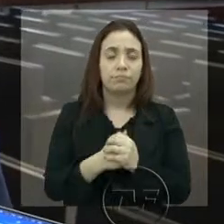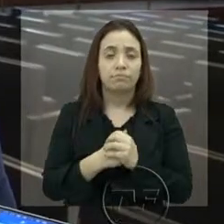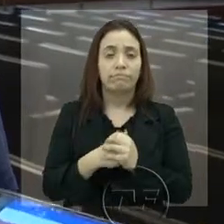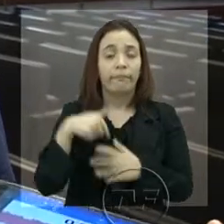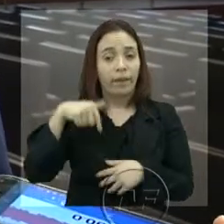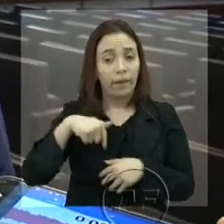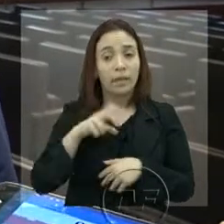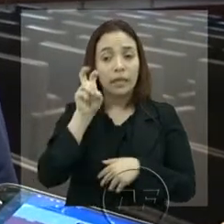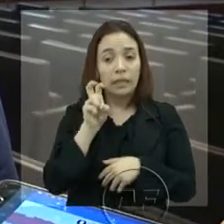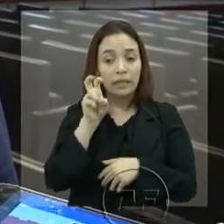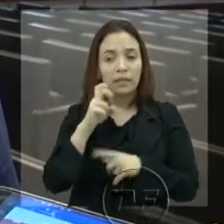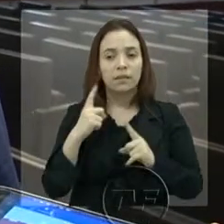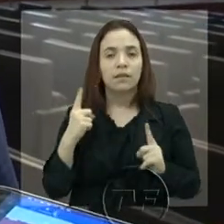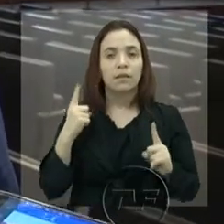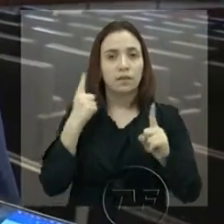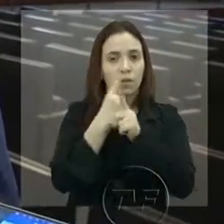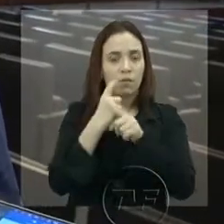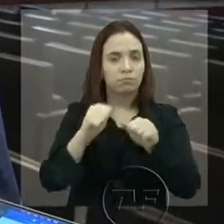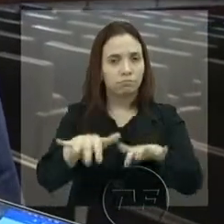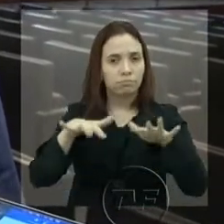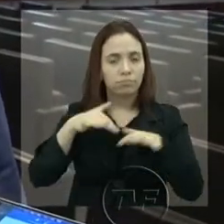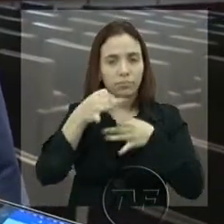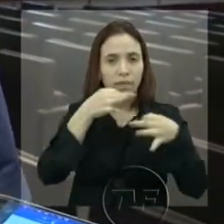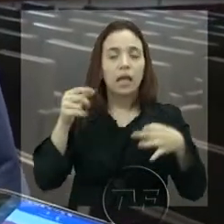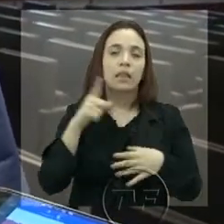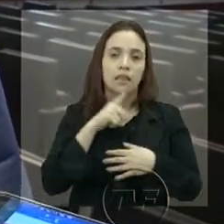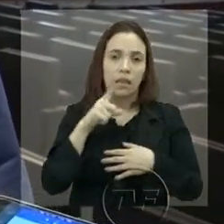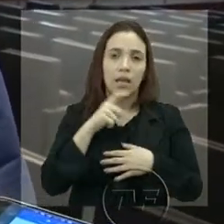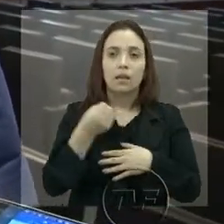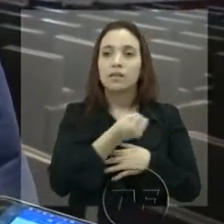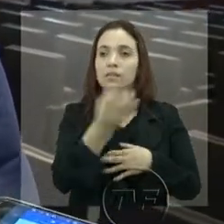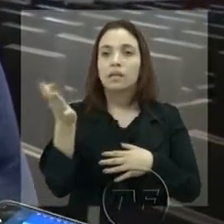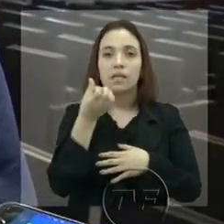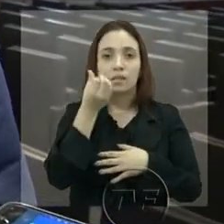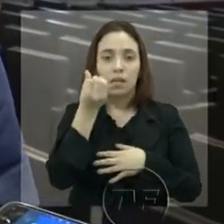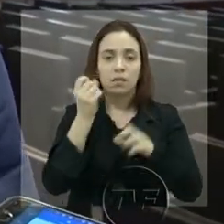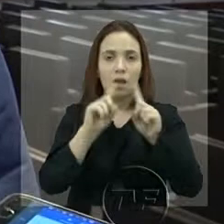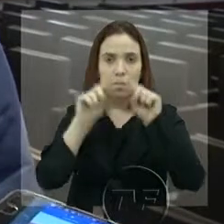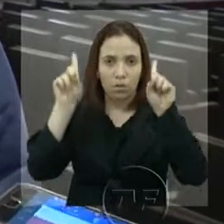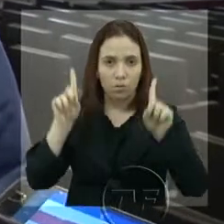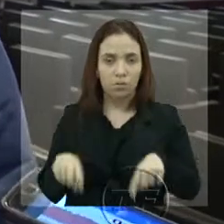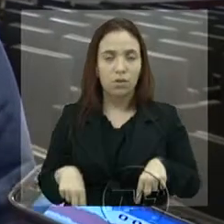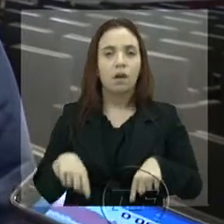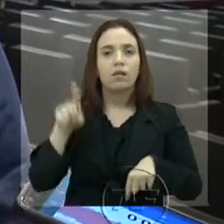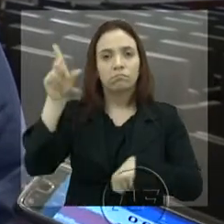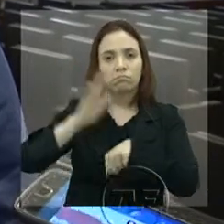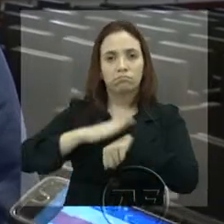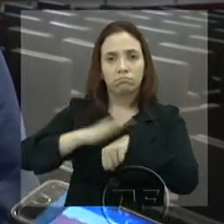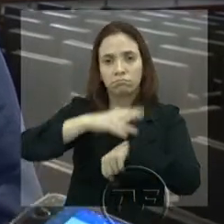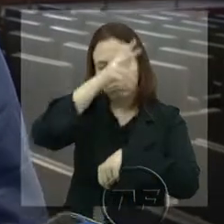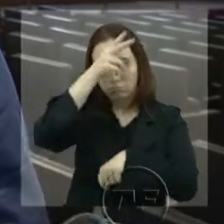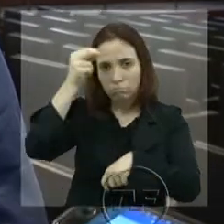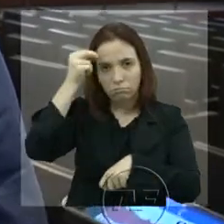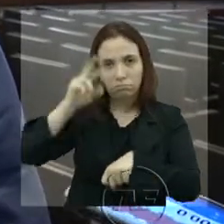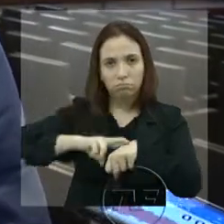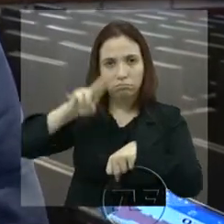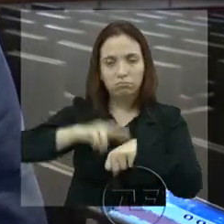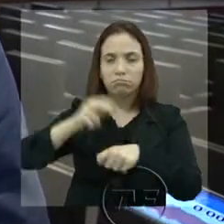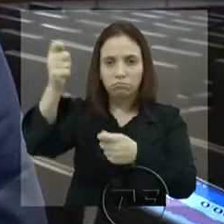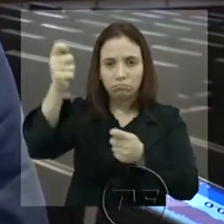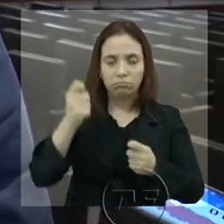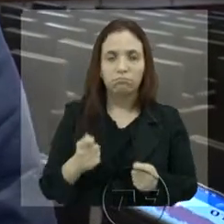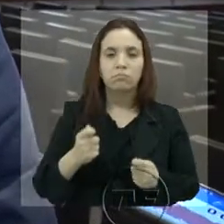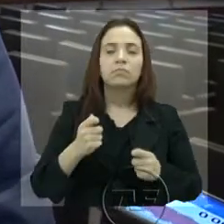audiência pública que realizamos. Existem 6 projetos tramitando na casa, encaminhados pelo prefeito Roberto Cláudio, que criam